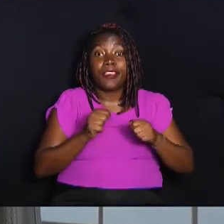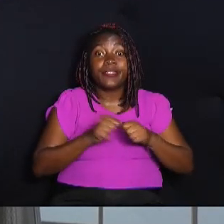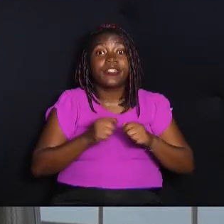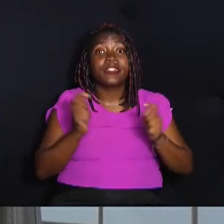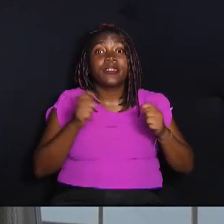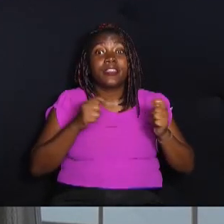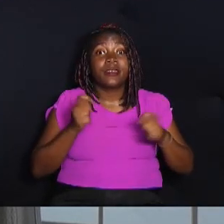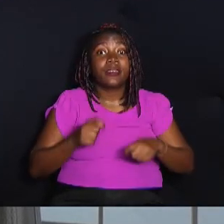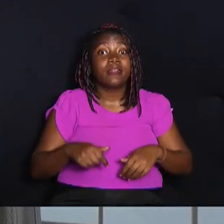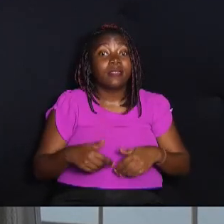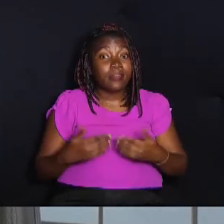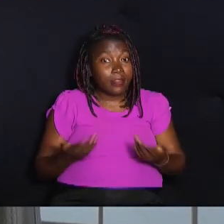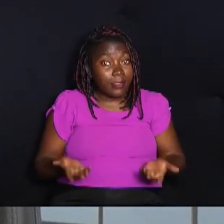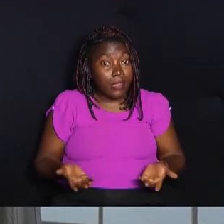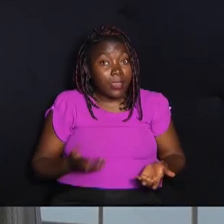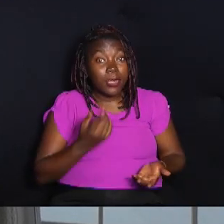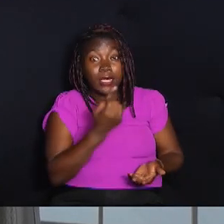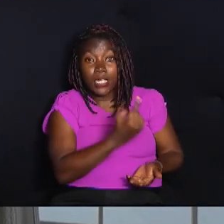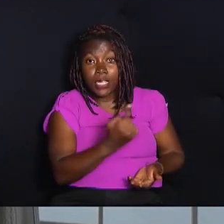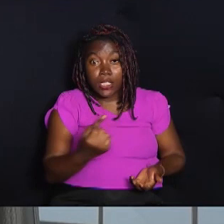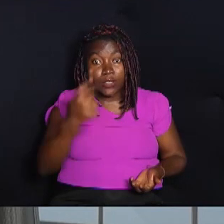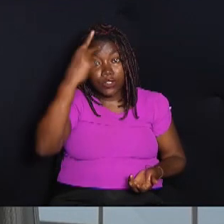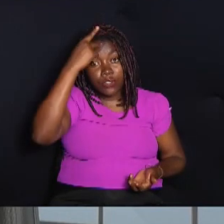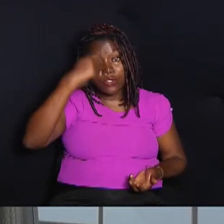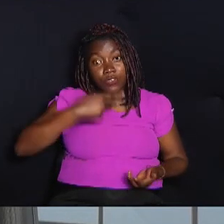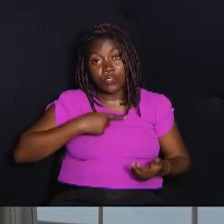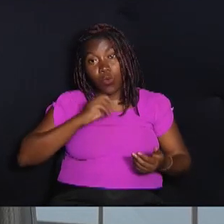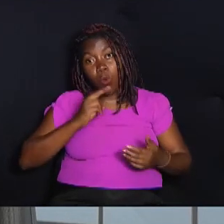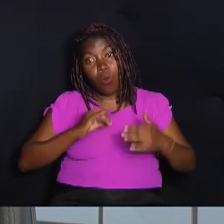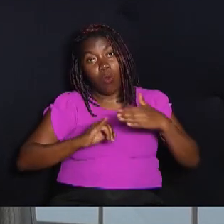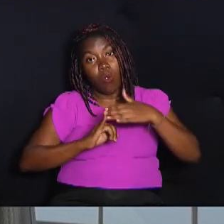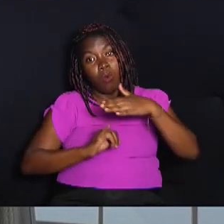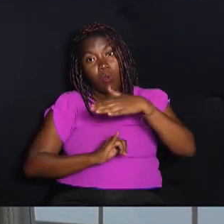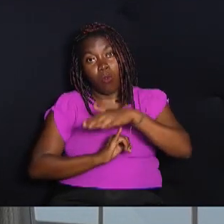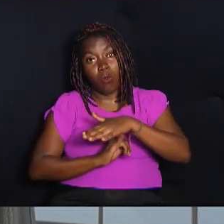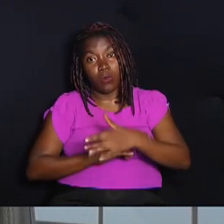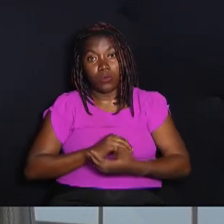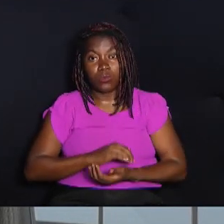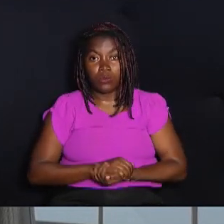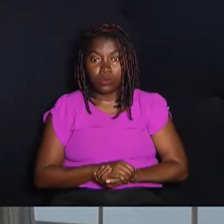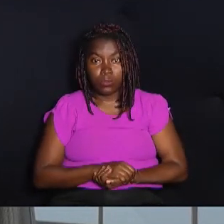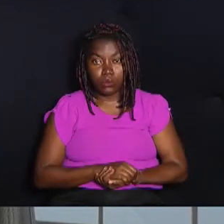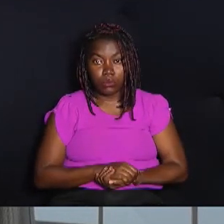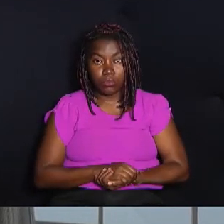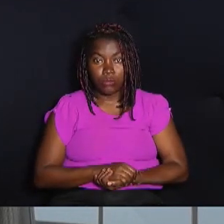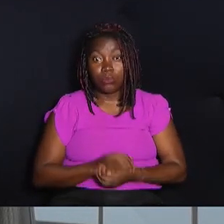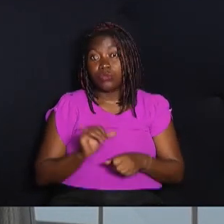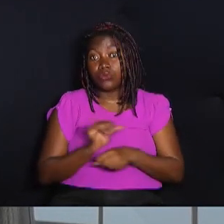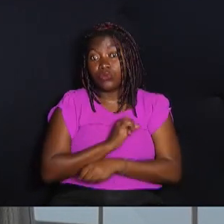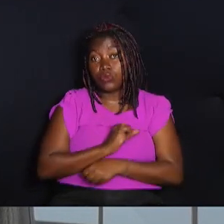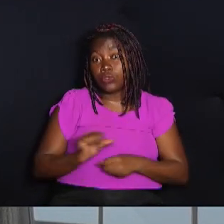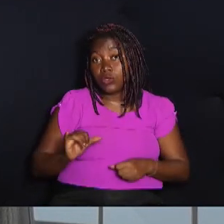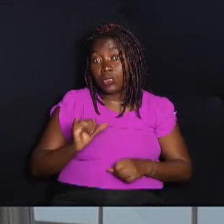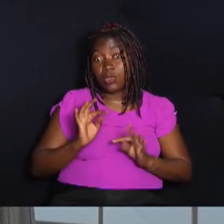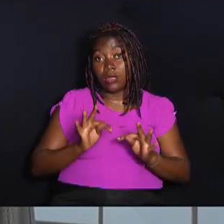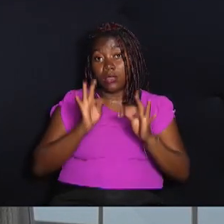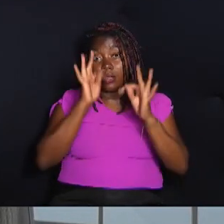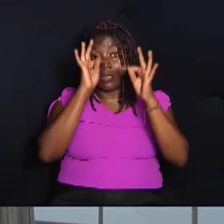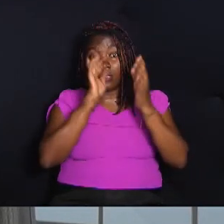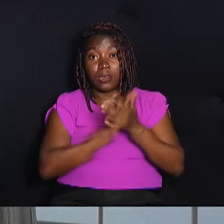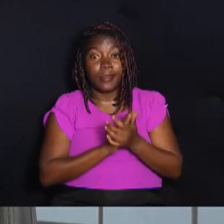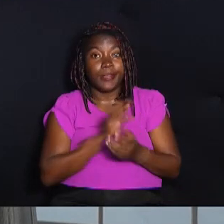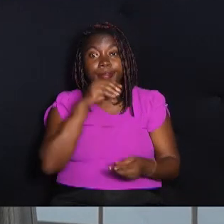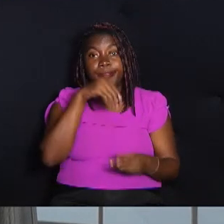né, individuais ou institucionais de recursos para tratamento, dentro de